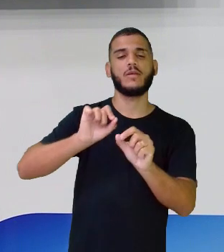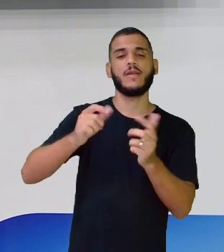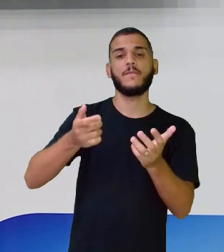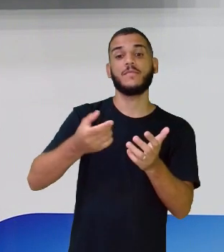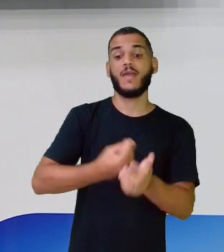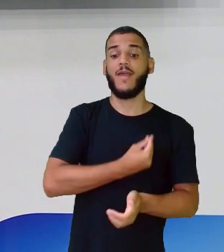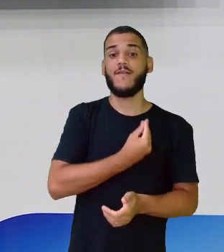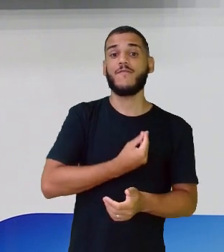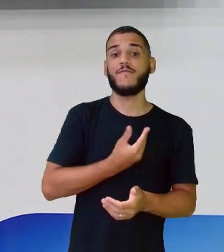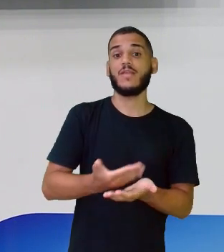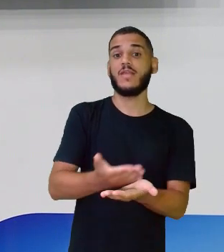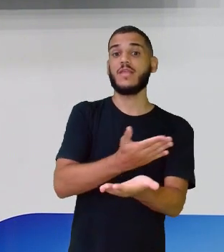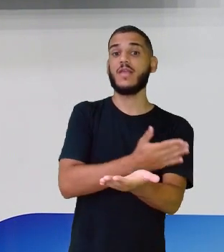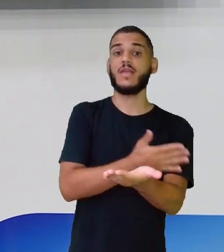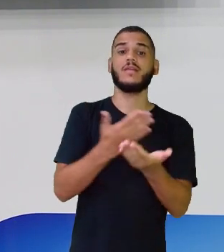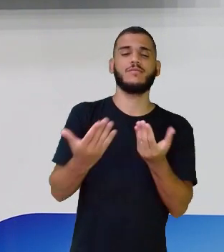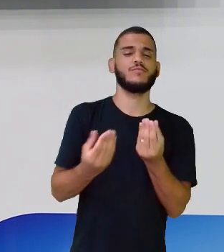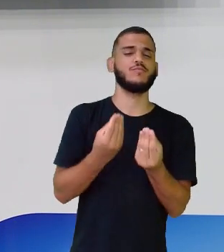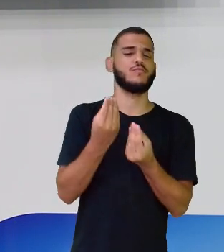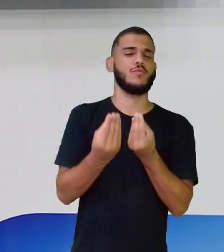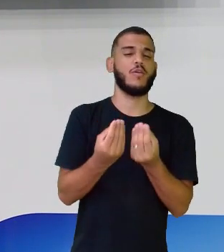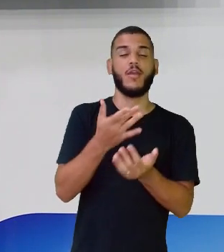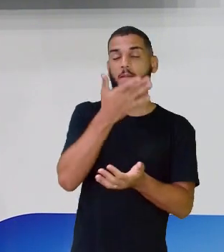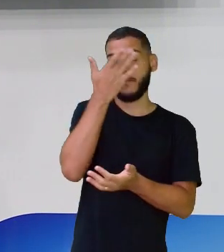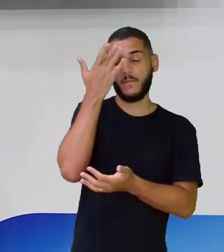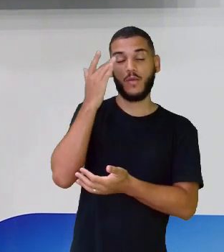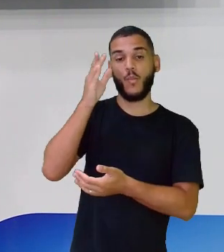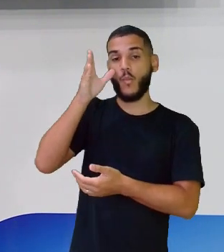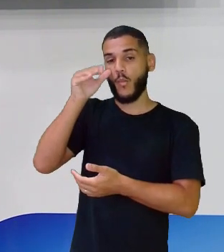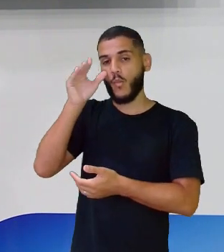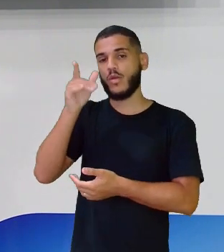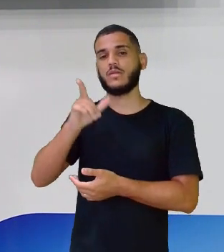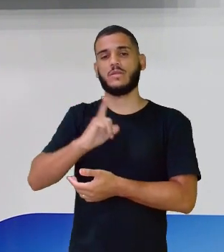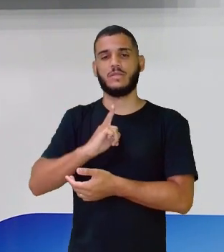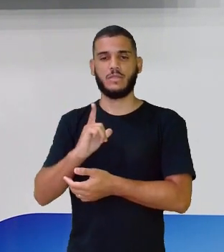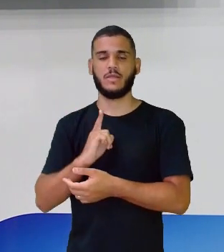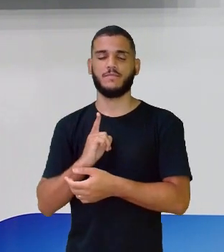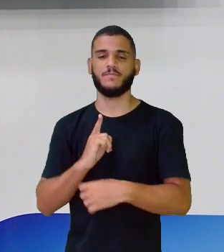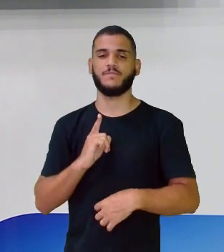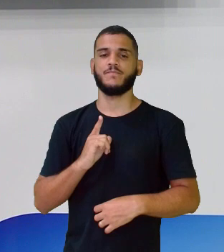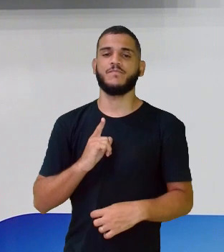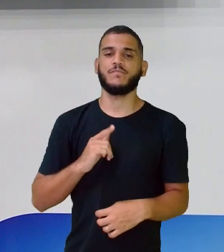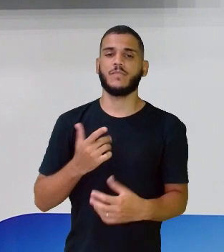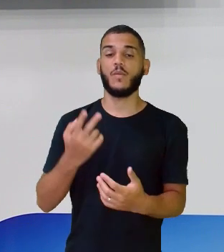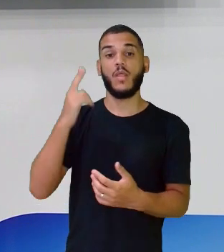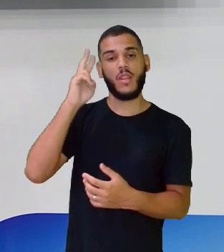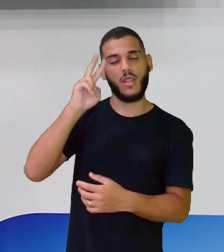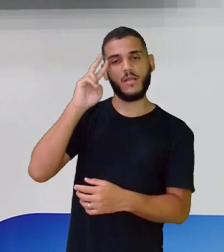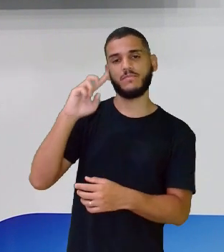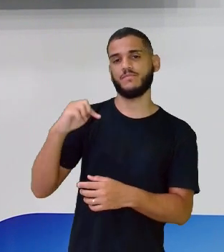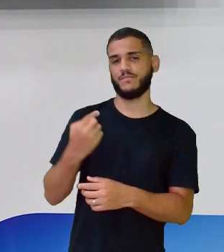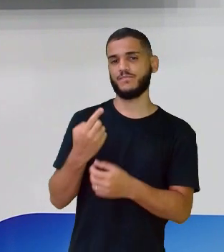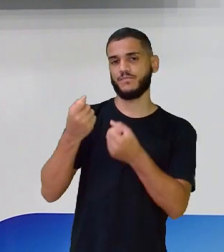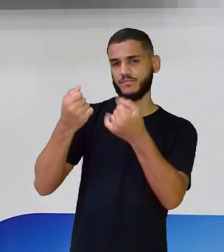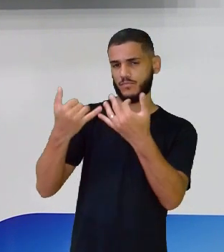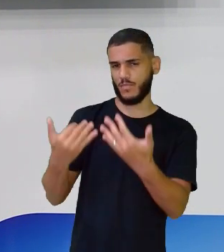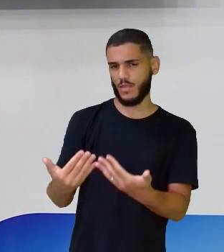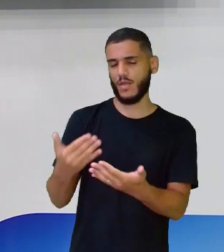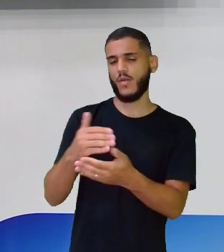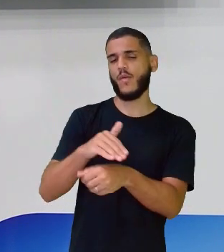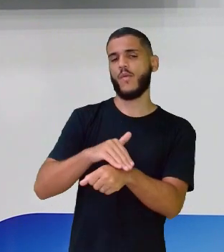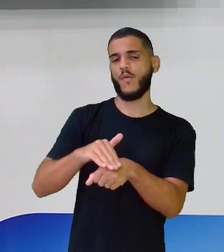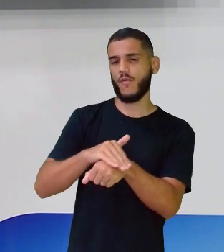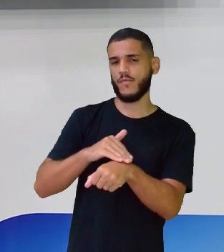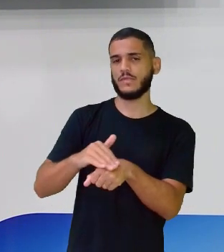era a vida dela antes? Muitas pessoas têm curiosidade sobre isso. Lembra que a gente falou, quando a gente conversa aqui